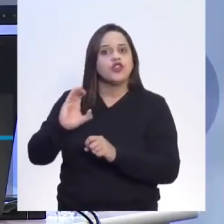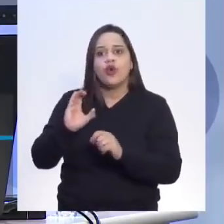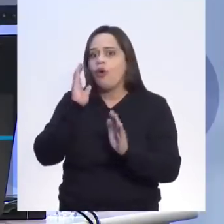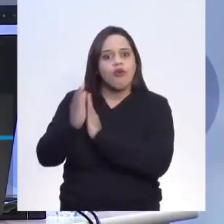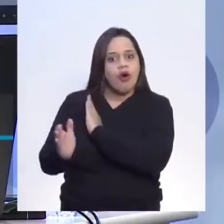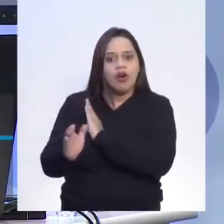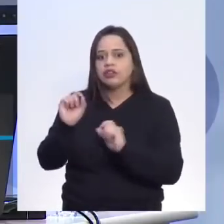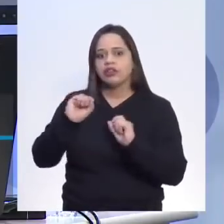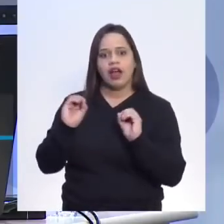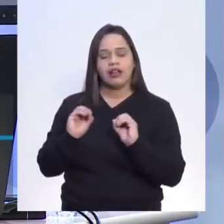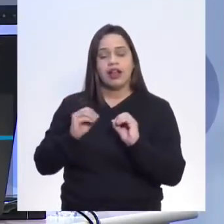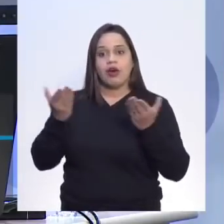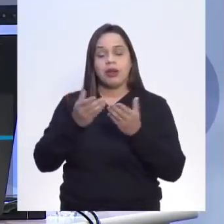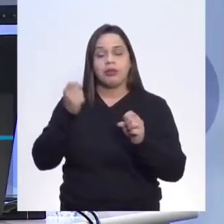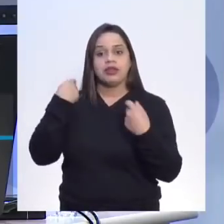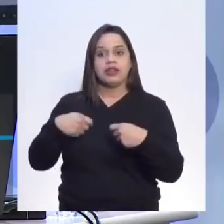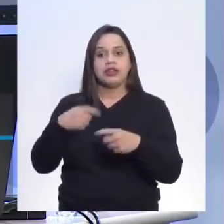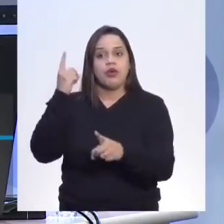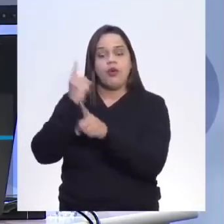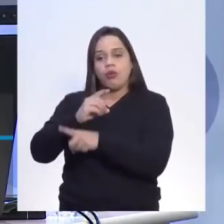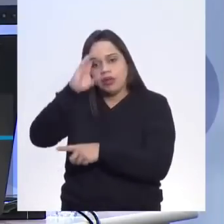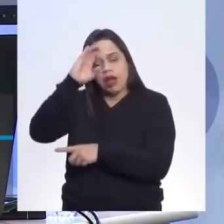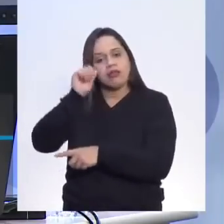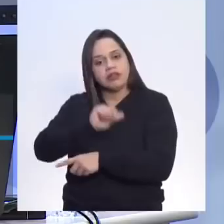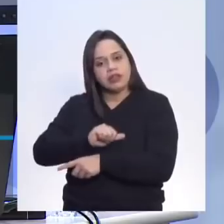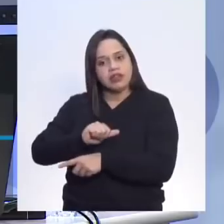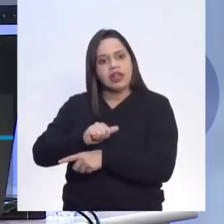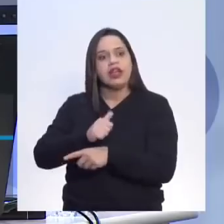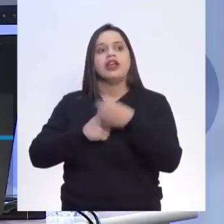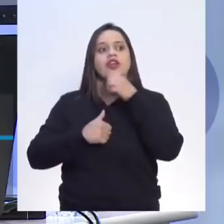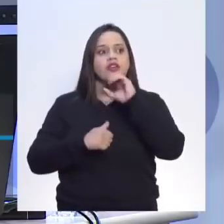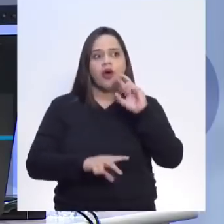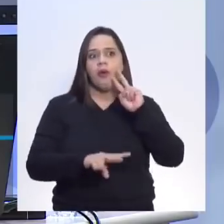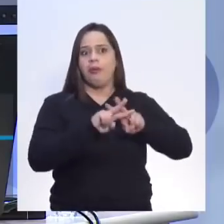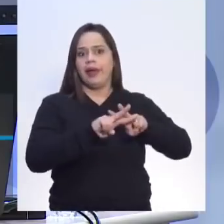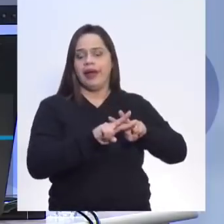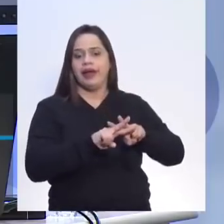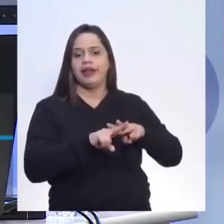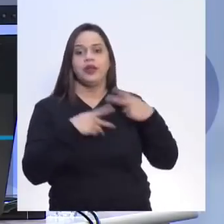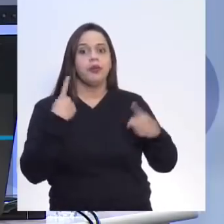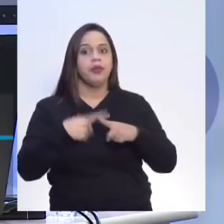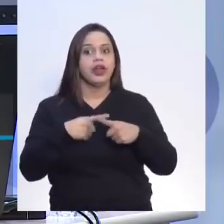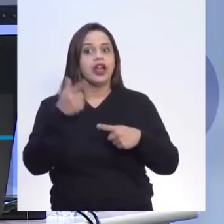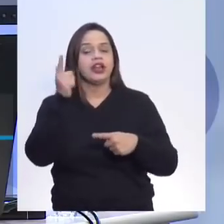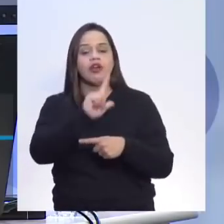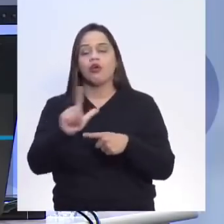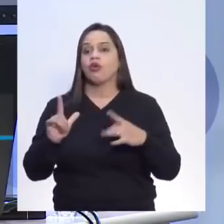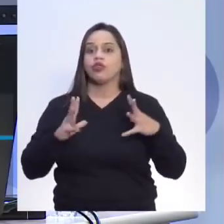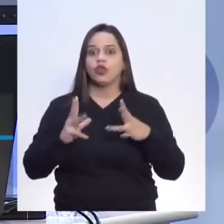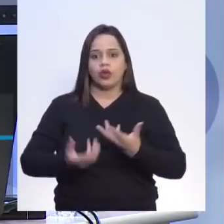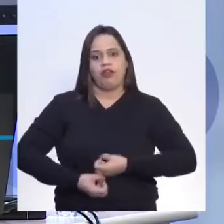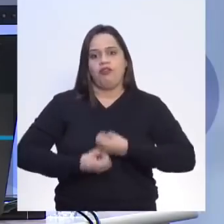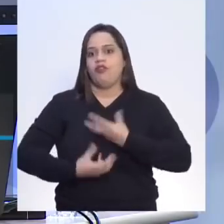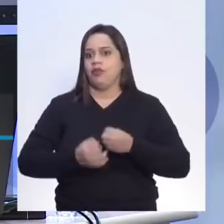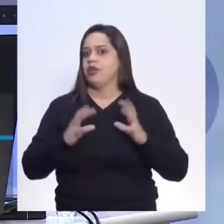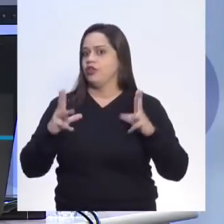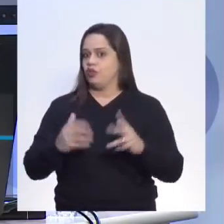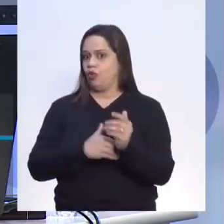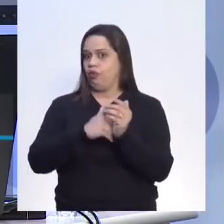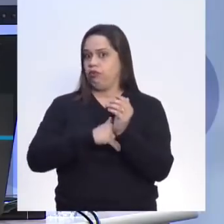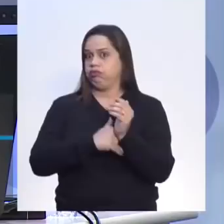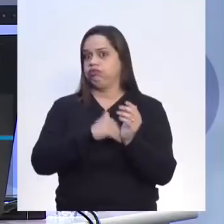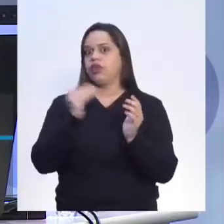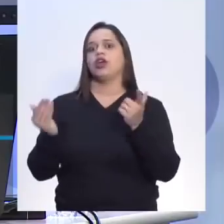que achar a tia Anastácia, agora o Visconde está preso. Porque foi o Visconde que conseguiu esse quebra-cabeça, essa informação aí, esse enigma,